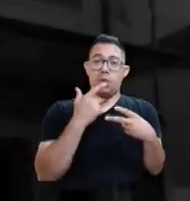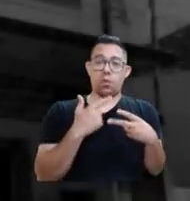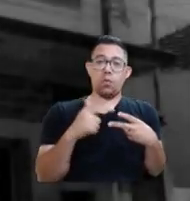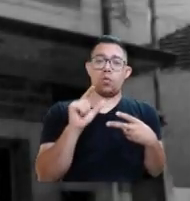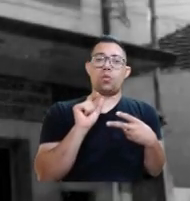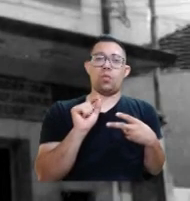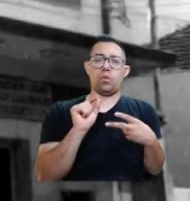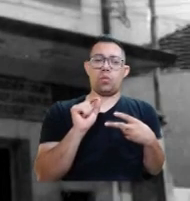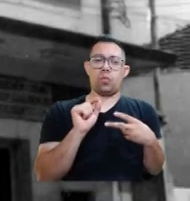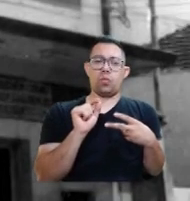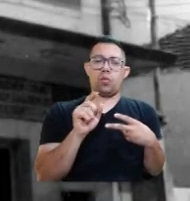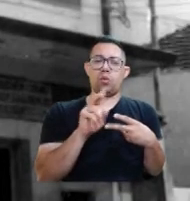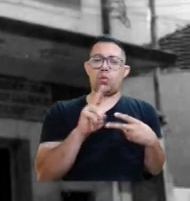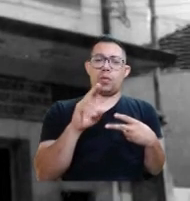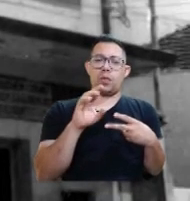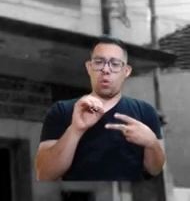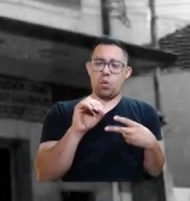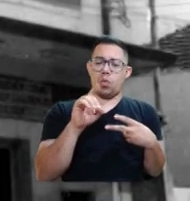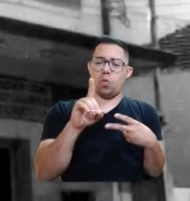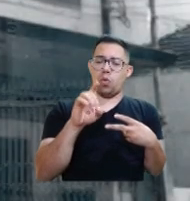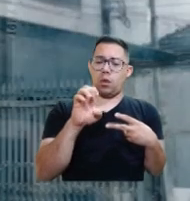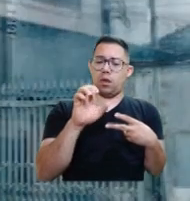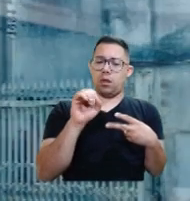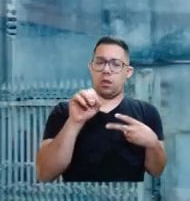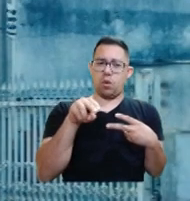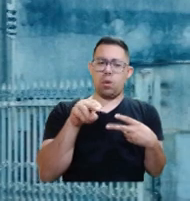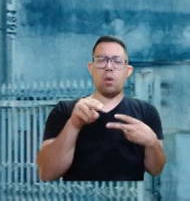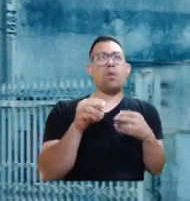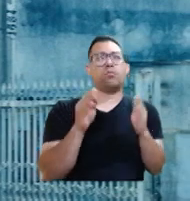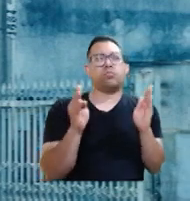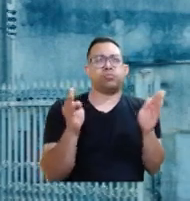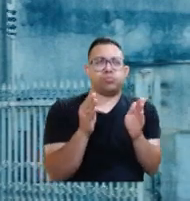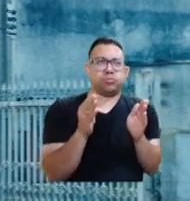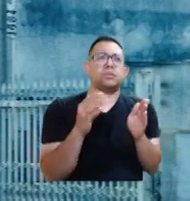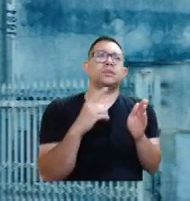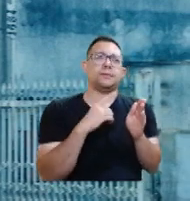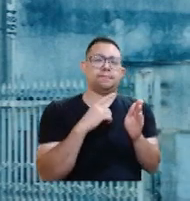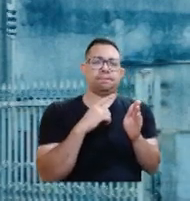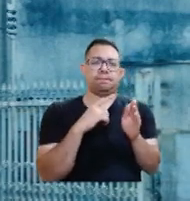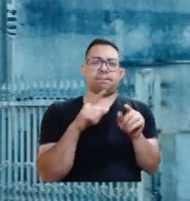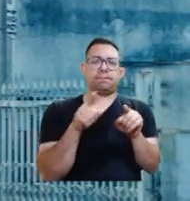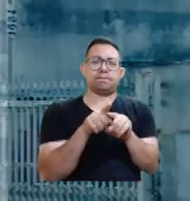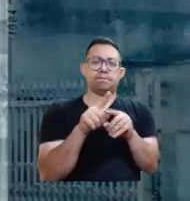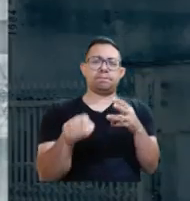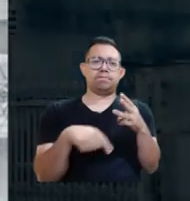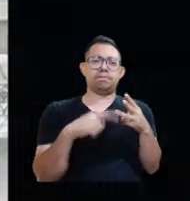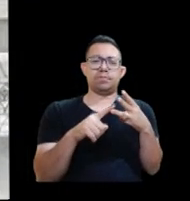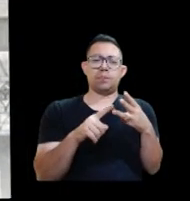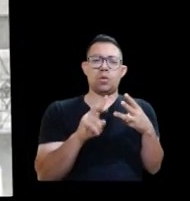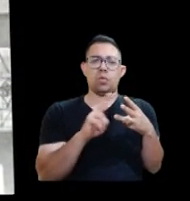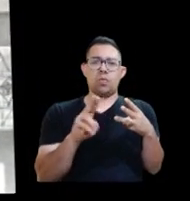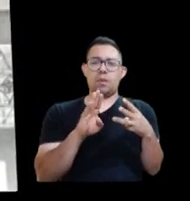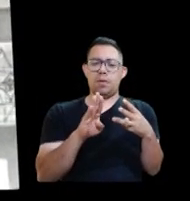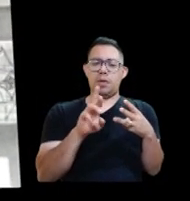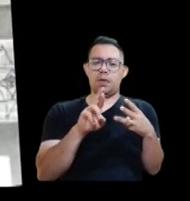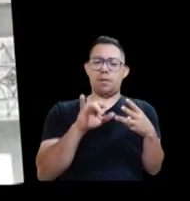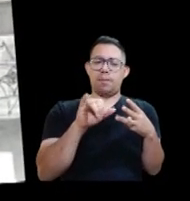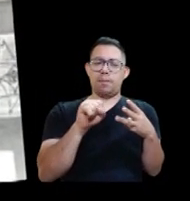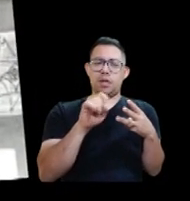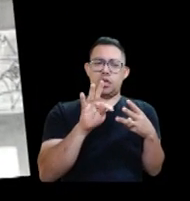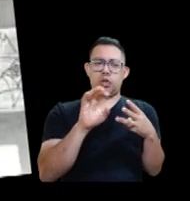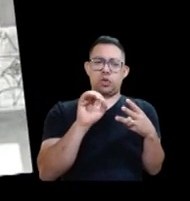dele ficava o Cine Odeon, que era um pouco menor. Havia ainda o Cine Bristol, que